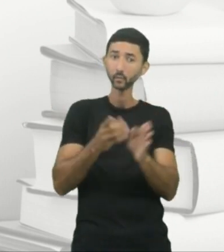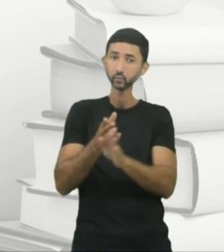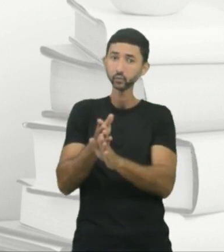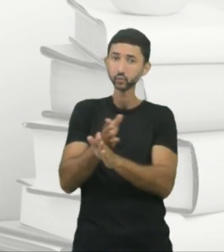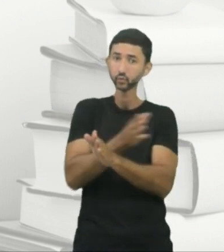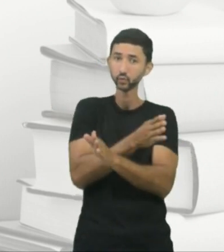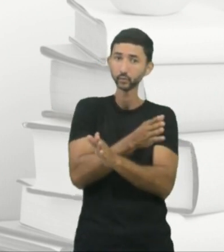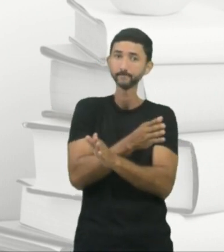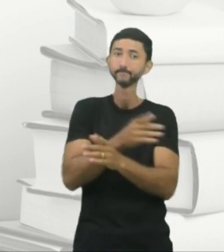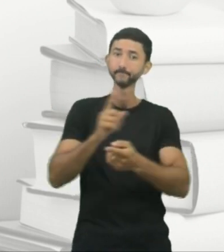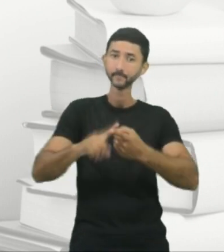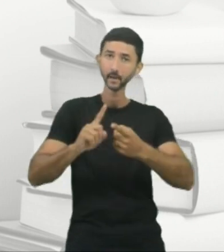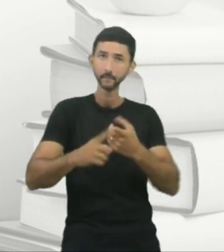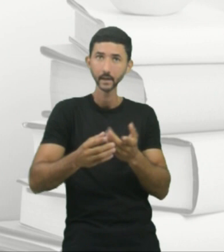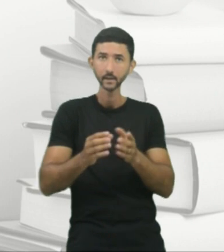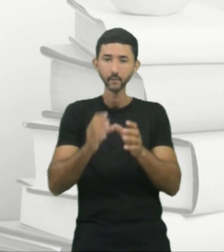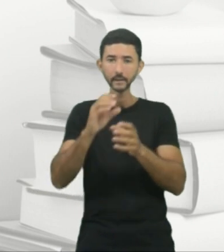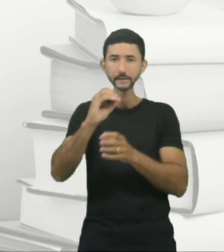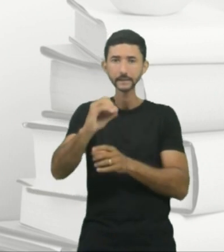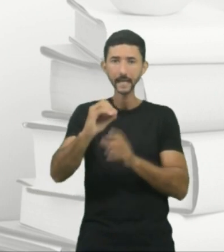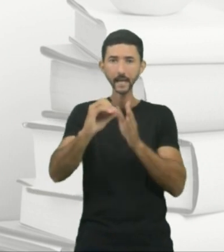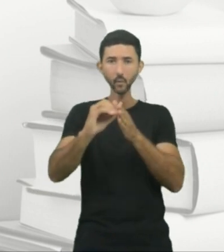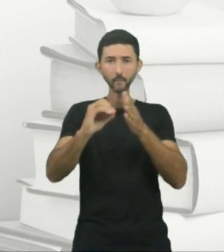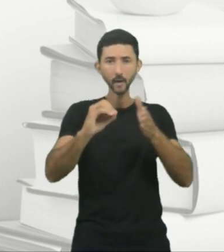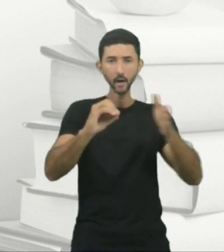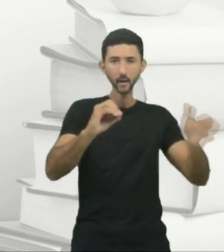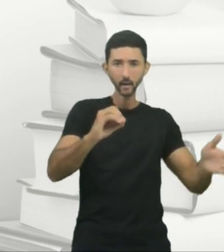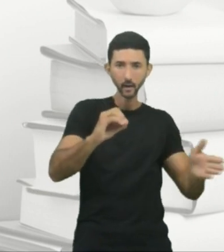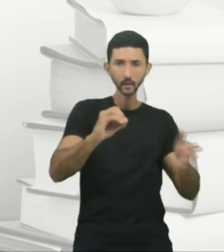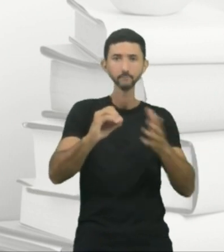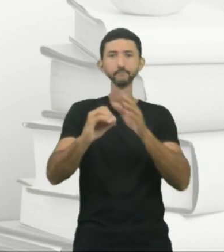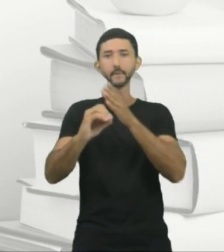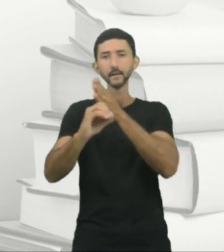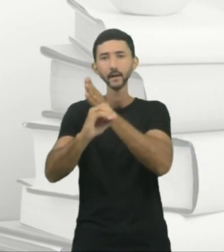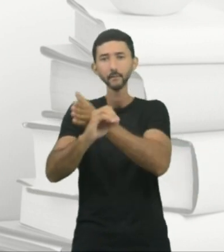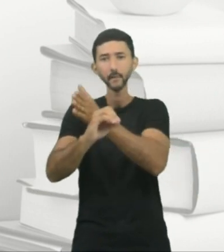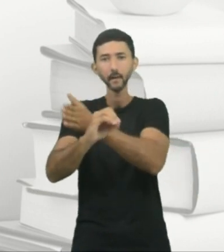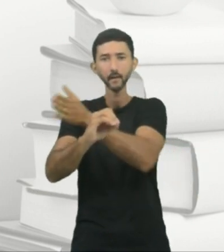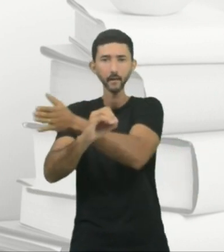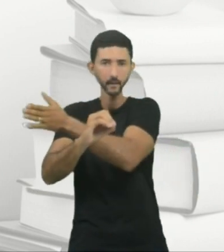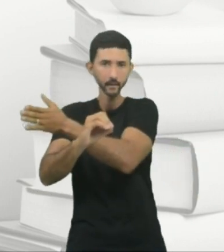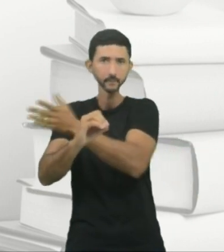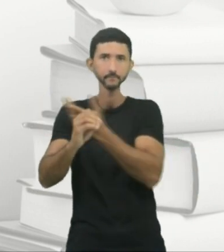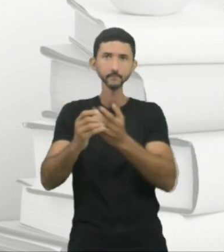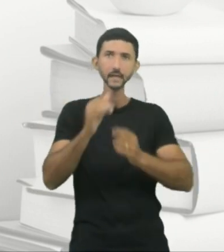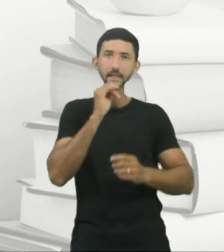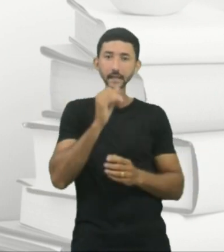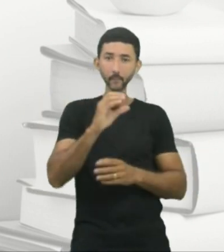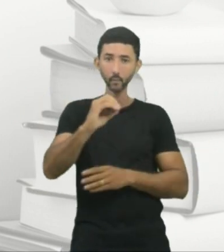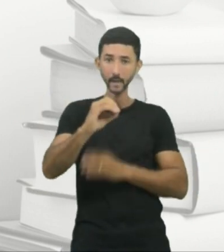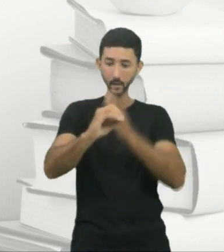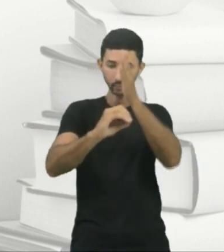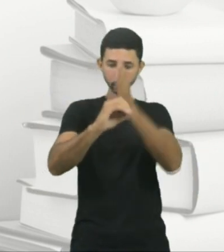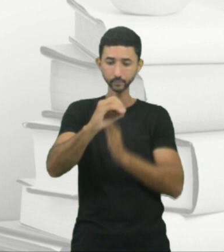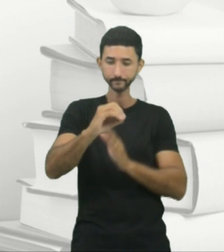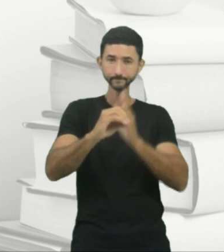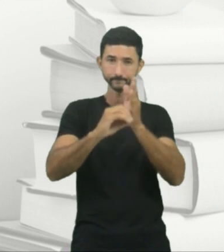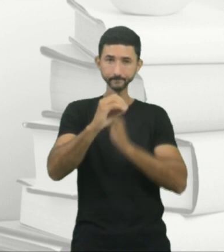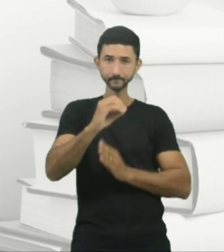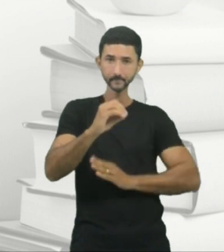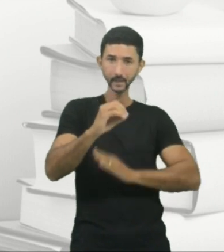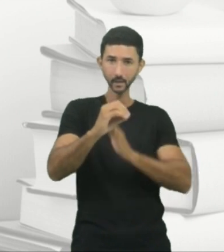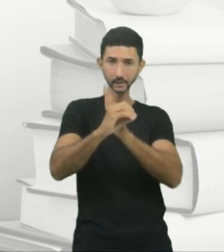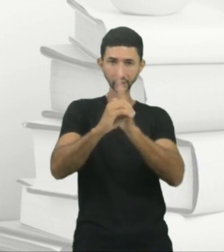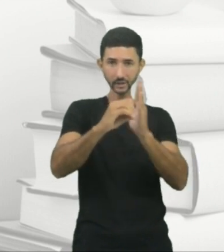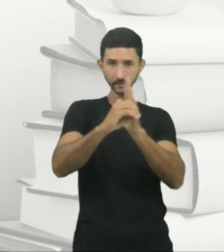também. Tá? Então, conforme vocês veem aqui, olha, eu tenho o zero é o que fica no meio, é como se